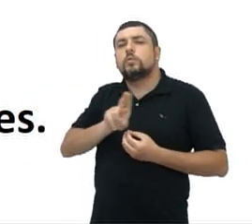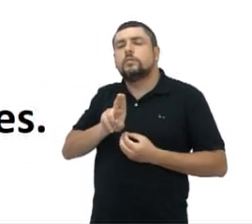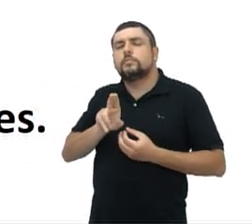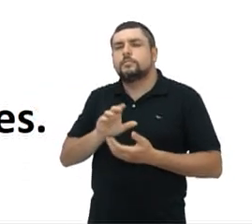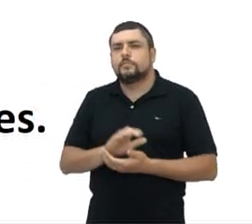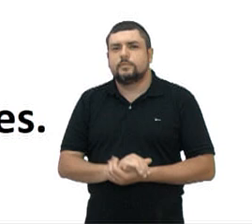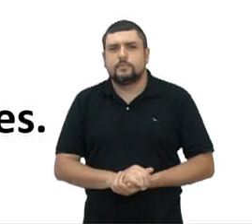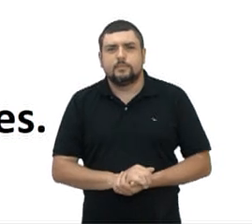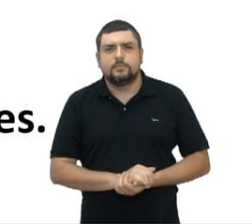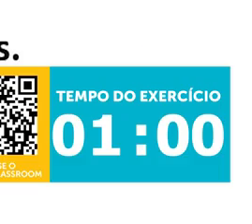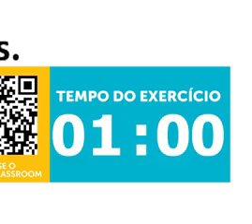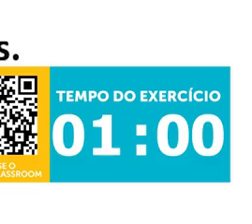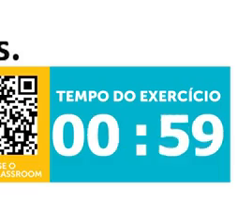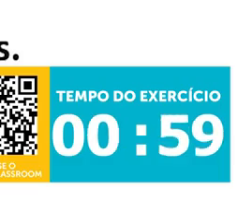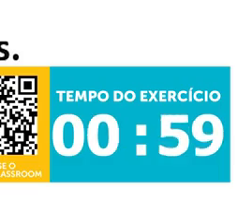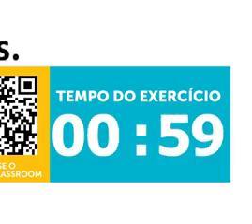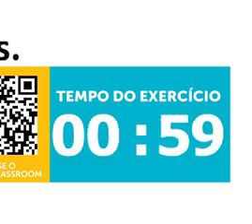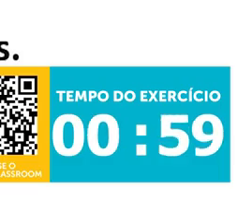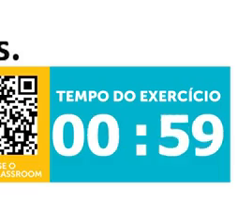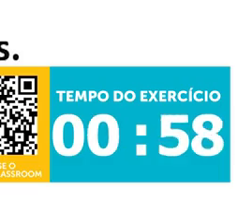juntos.